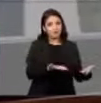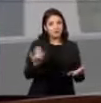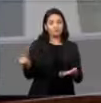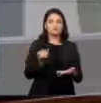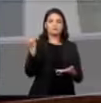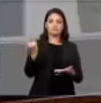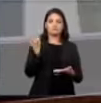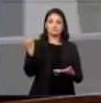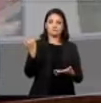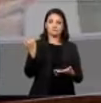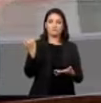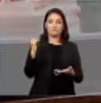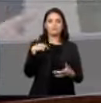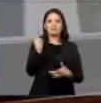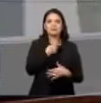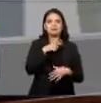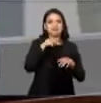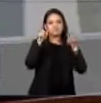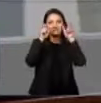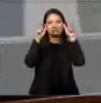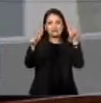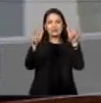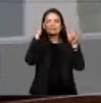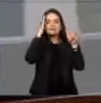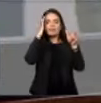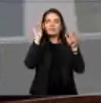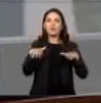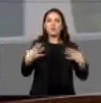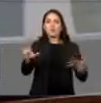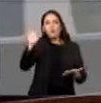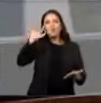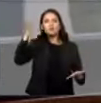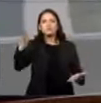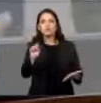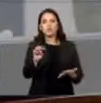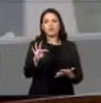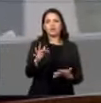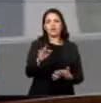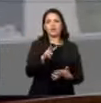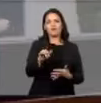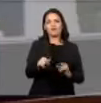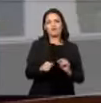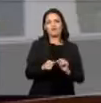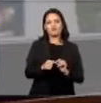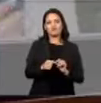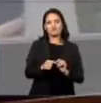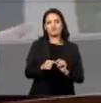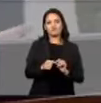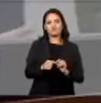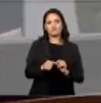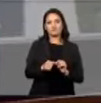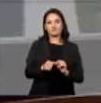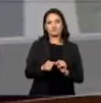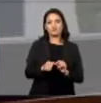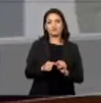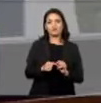estamos muito interessados no resultado que o Supremo Tribunal Federal haverá de adotar, até porque não é